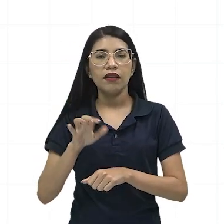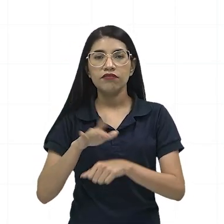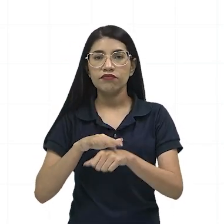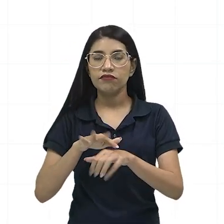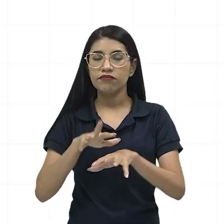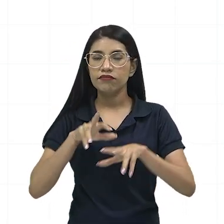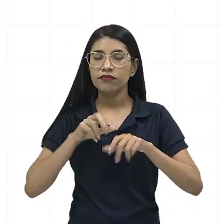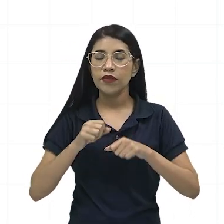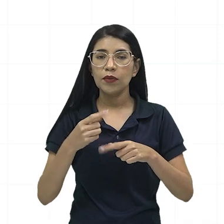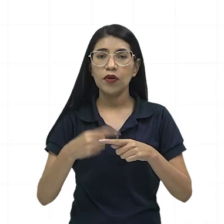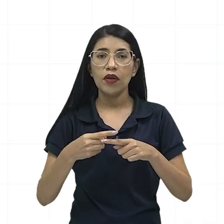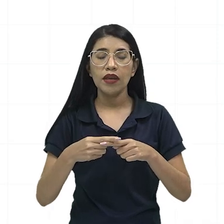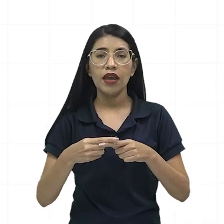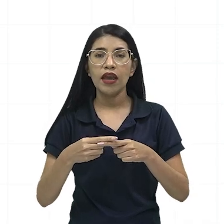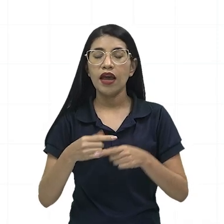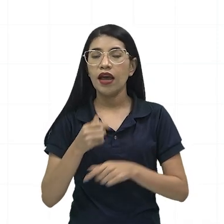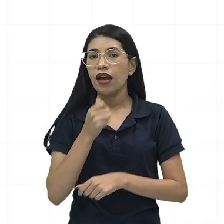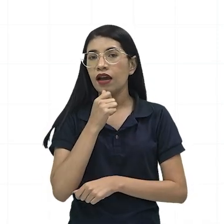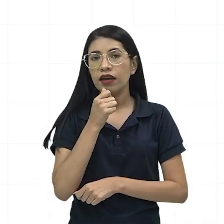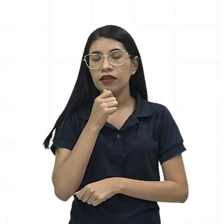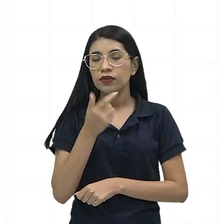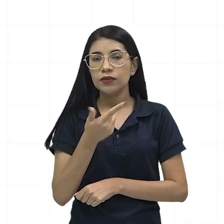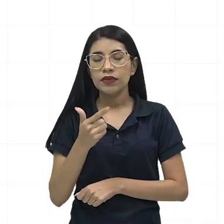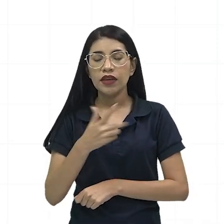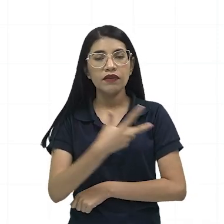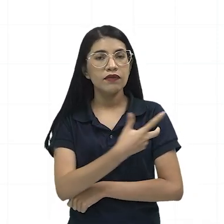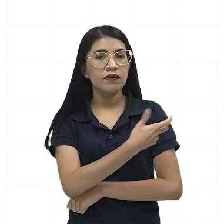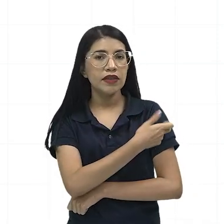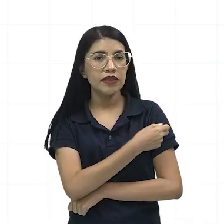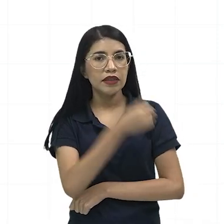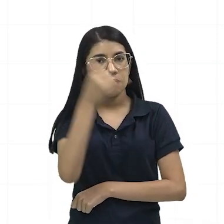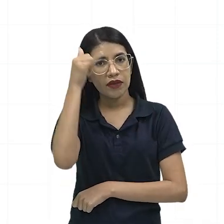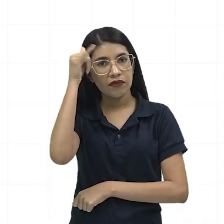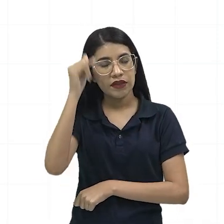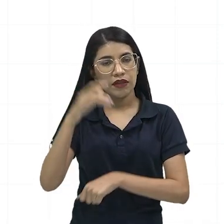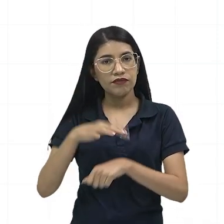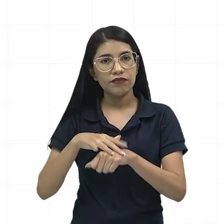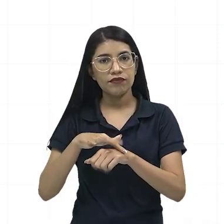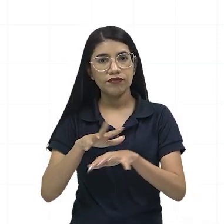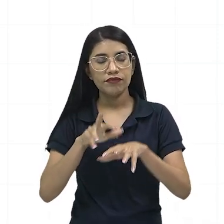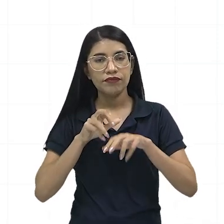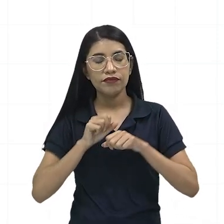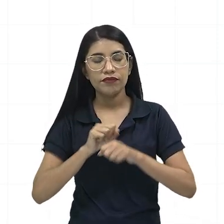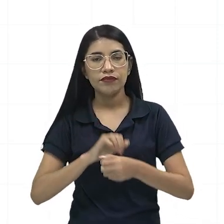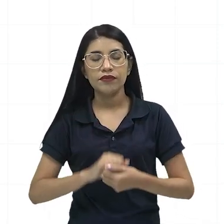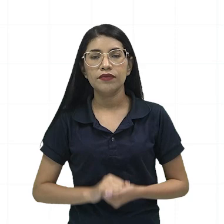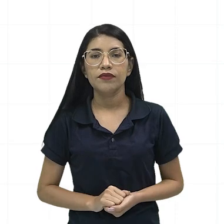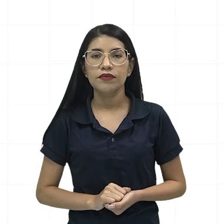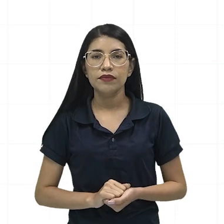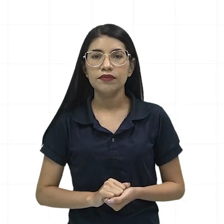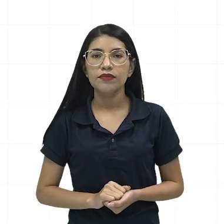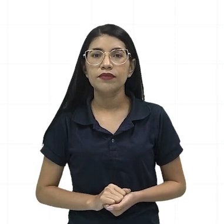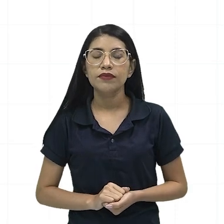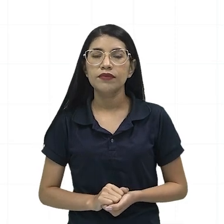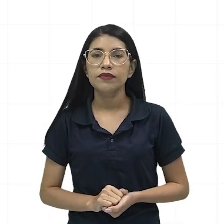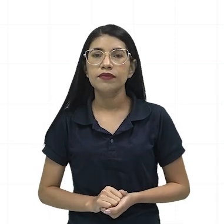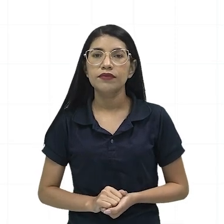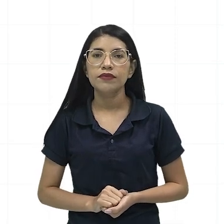o momento não existe uma vacina contra essa doença, certo? E